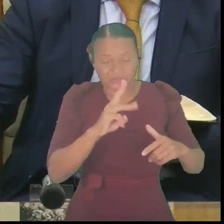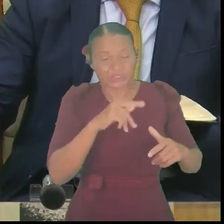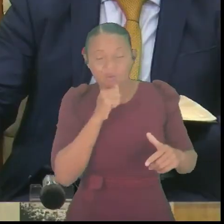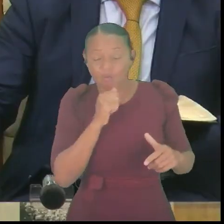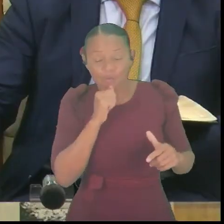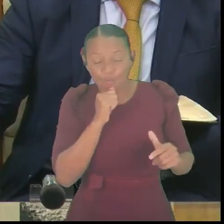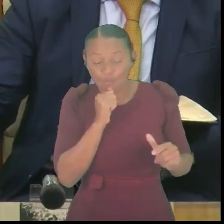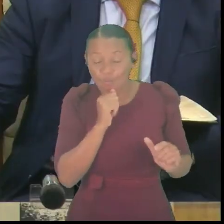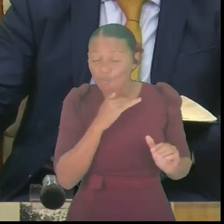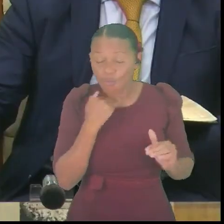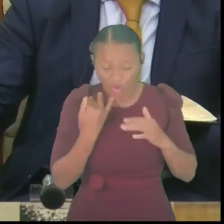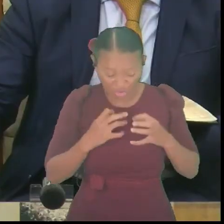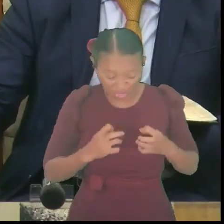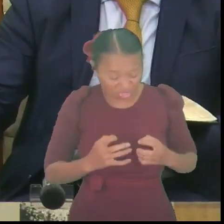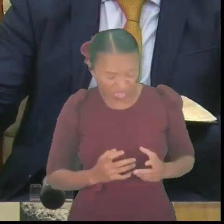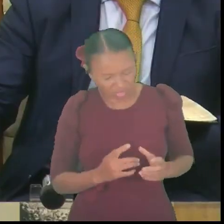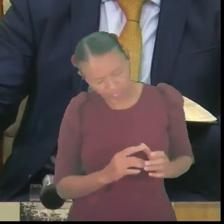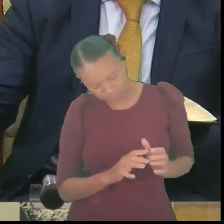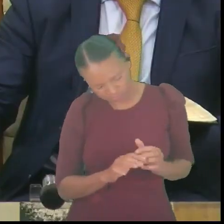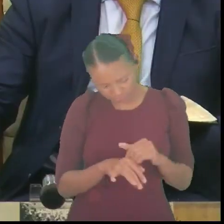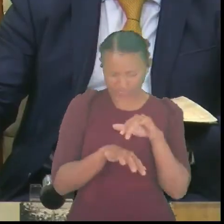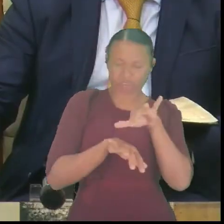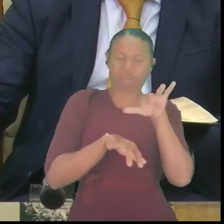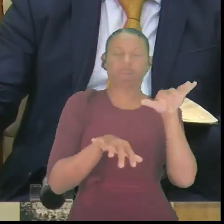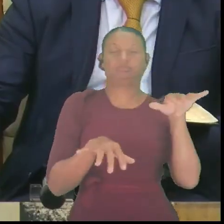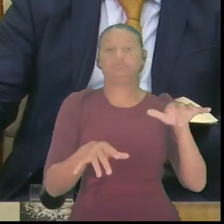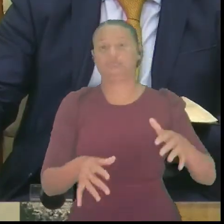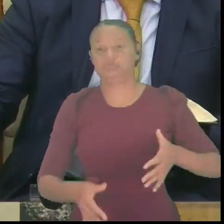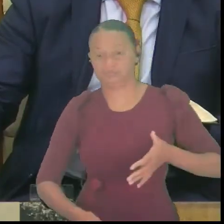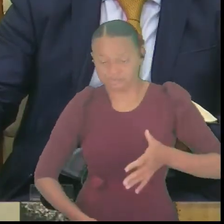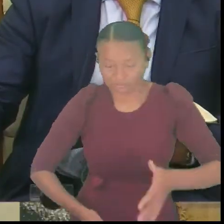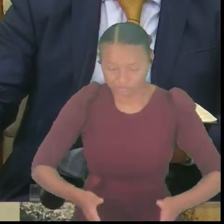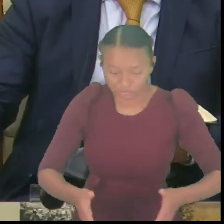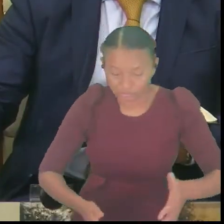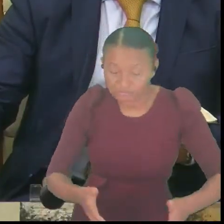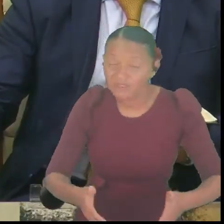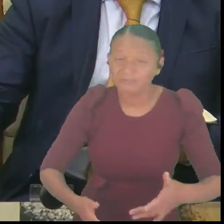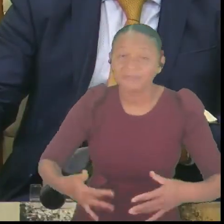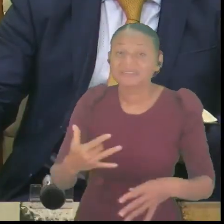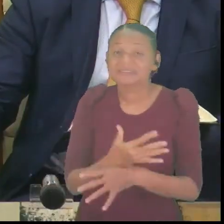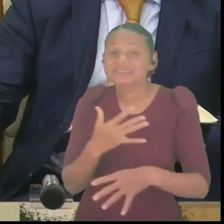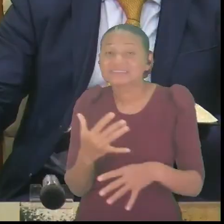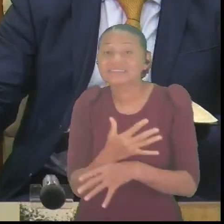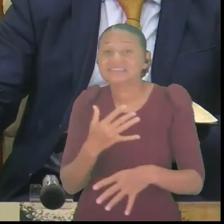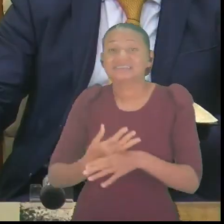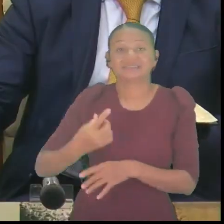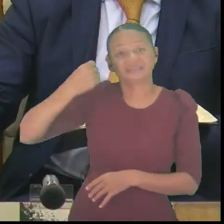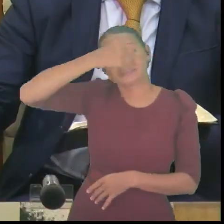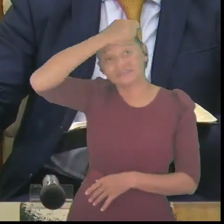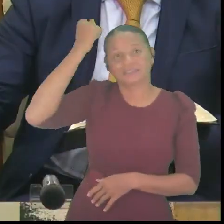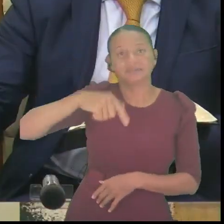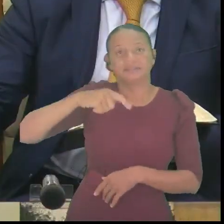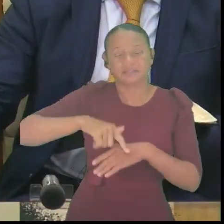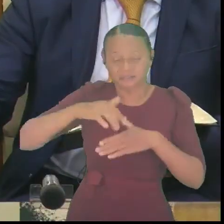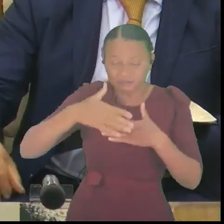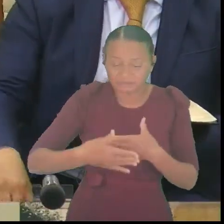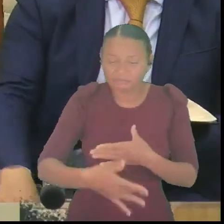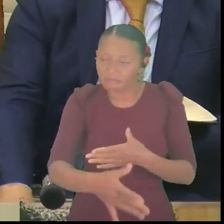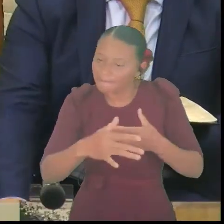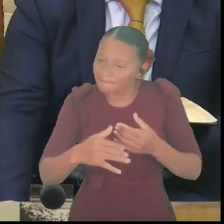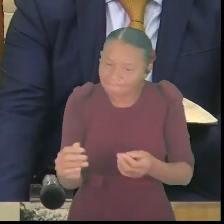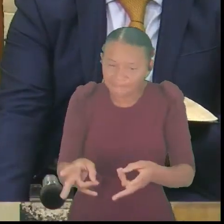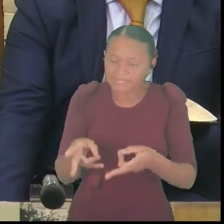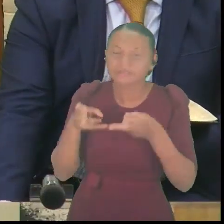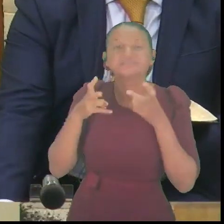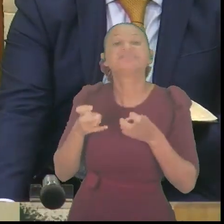decompostos ainda, começaram a ressuscitar e caminhar pela cidade santa. E é a partir daí, irmãos, que eles perceberam que